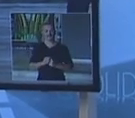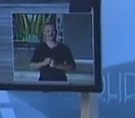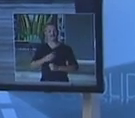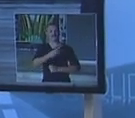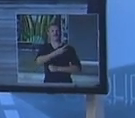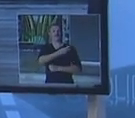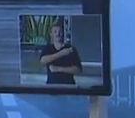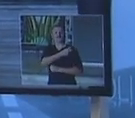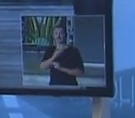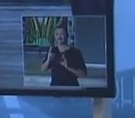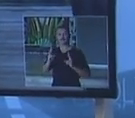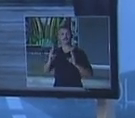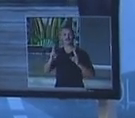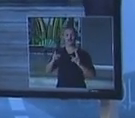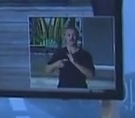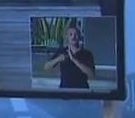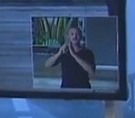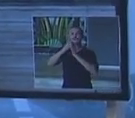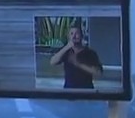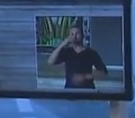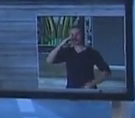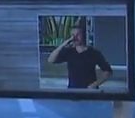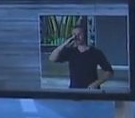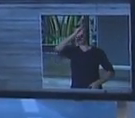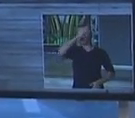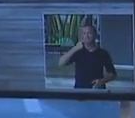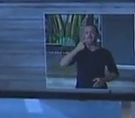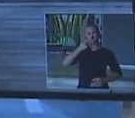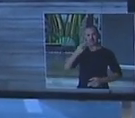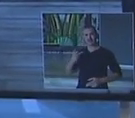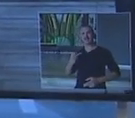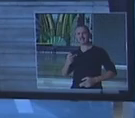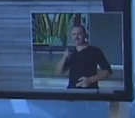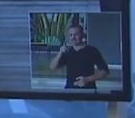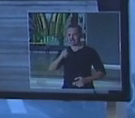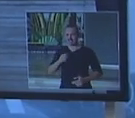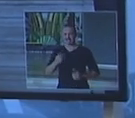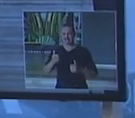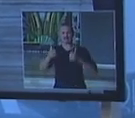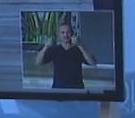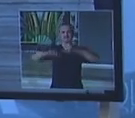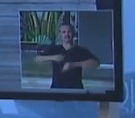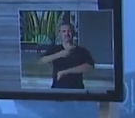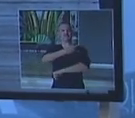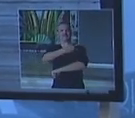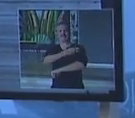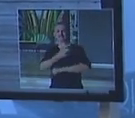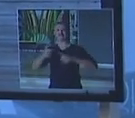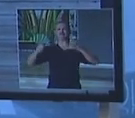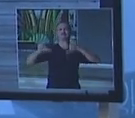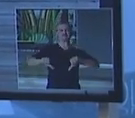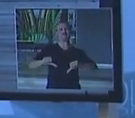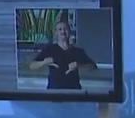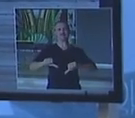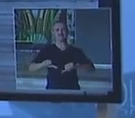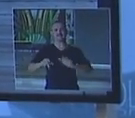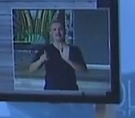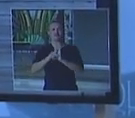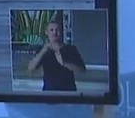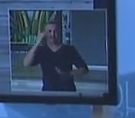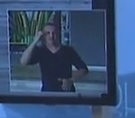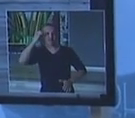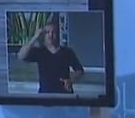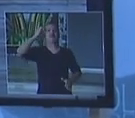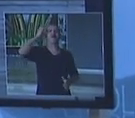Paulo. Governador do Estado, João Dória, fala agora, também toda a sua equipe por lá, e você acompanha ao vivo no Manchete